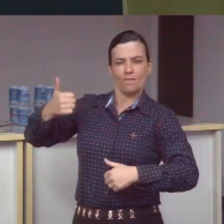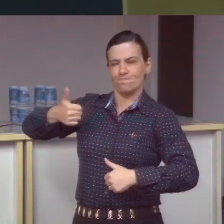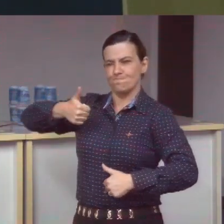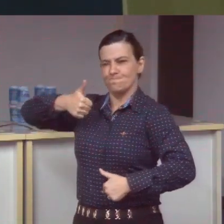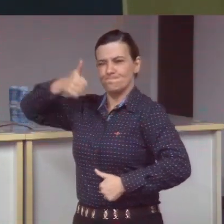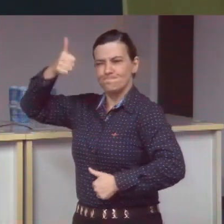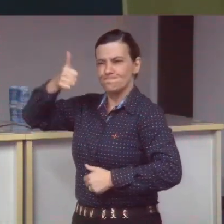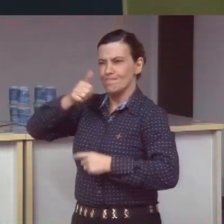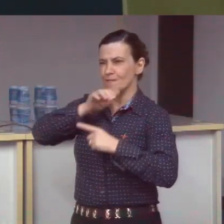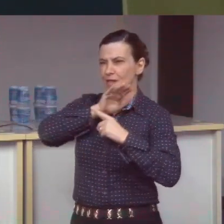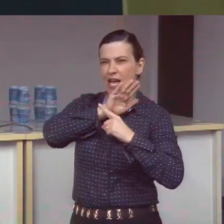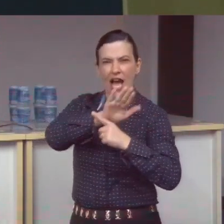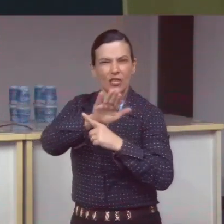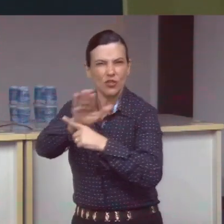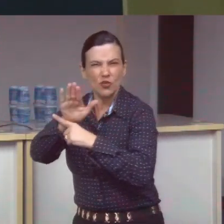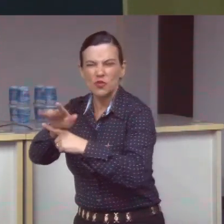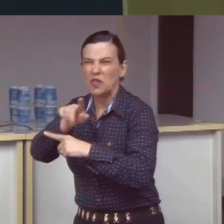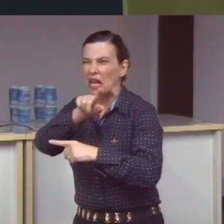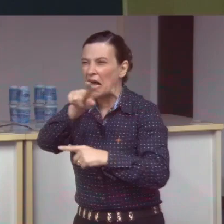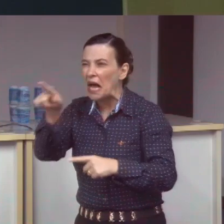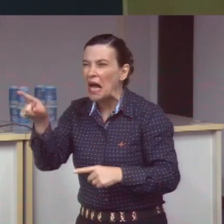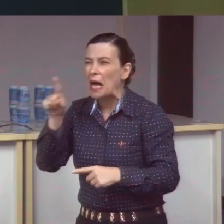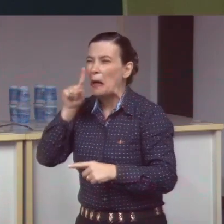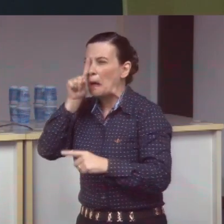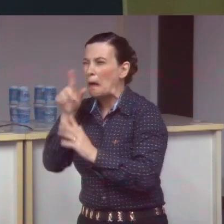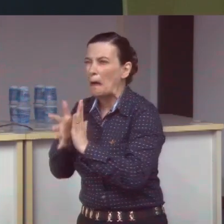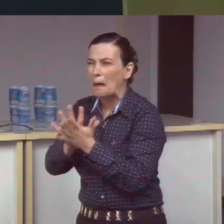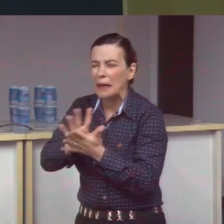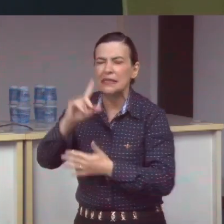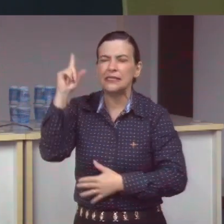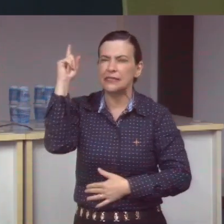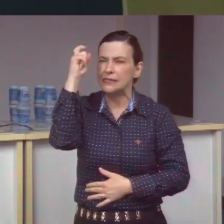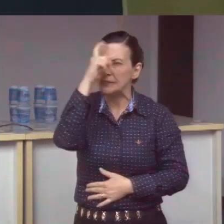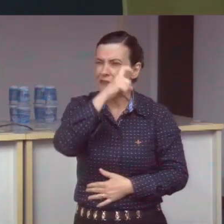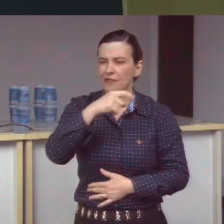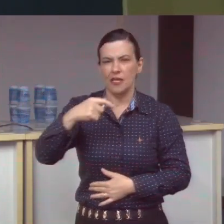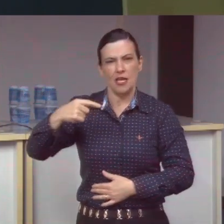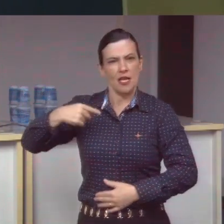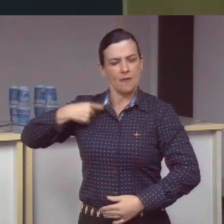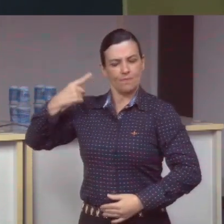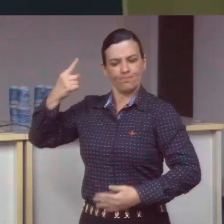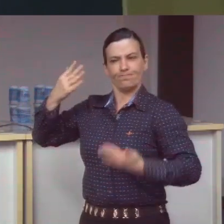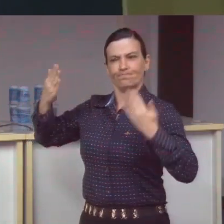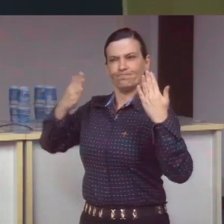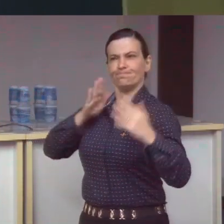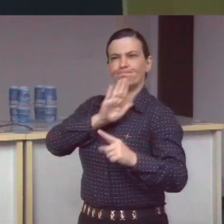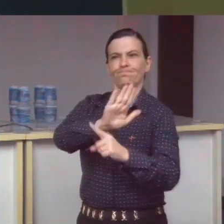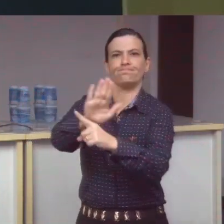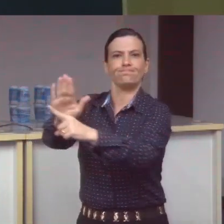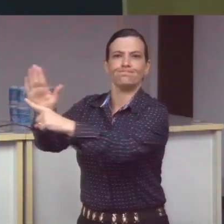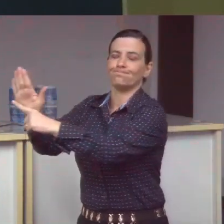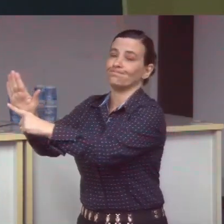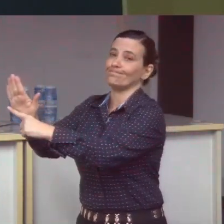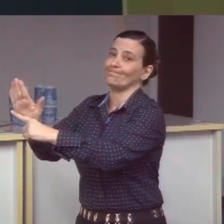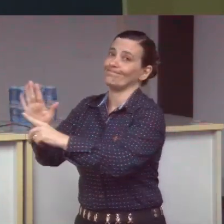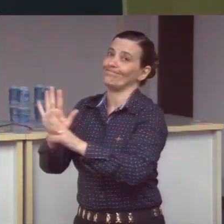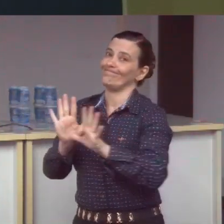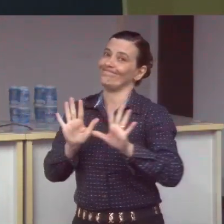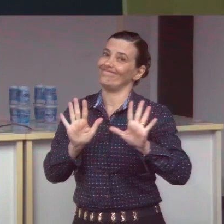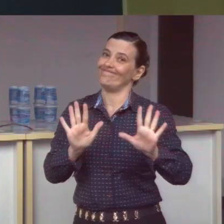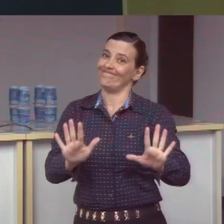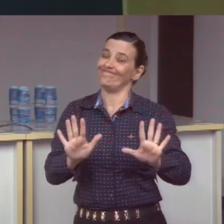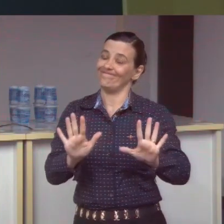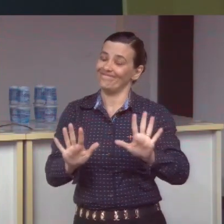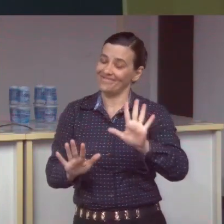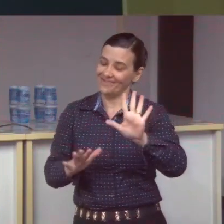naquelas situações hostis, difíceis. Menos, tá? Menos, se você quer ser herói, não vai ser